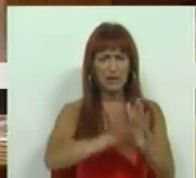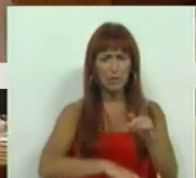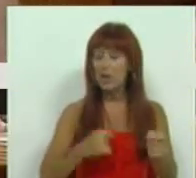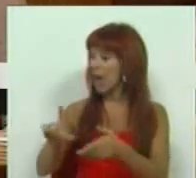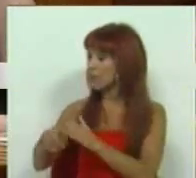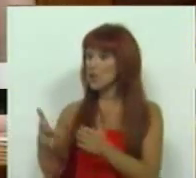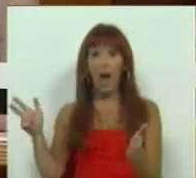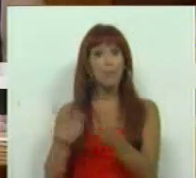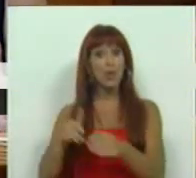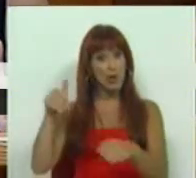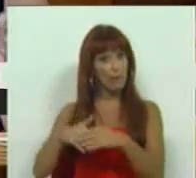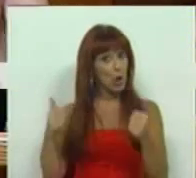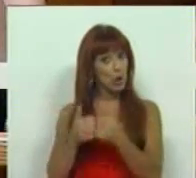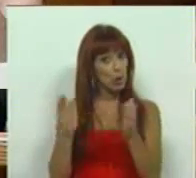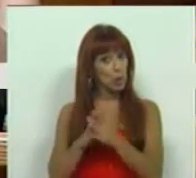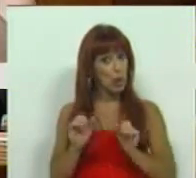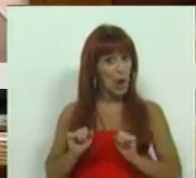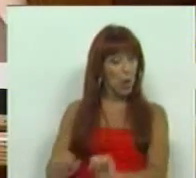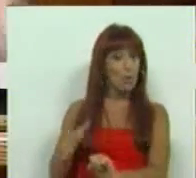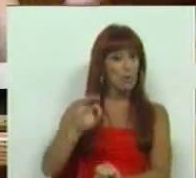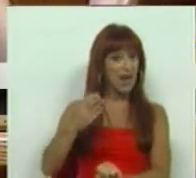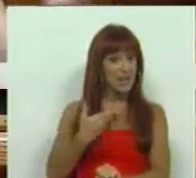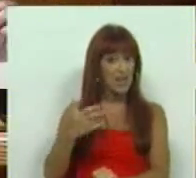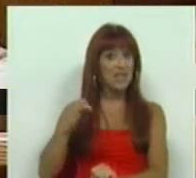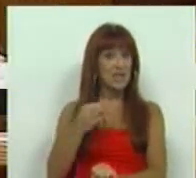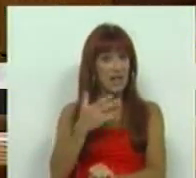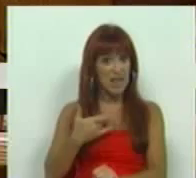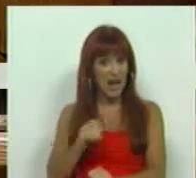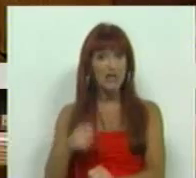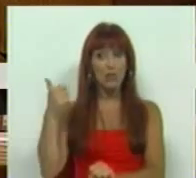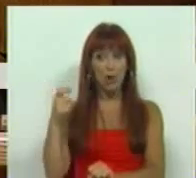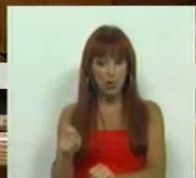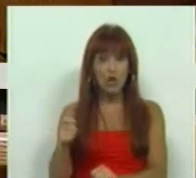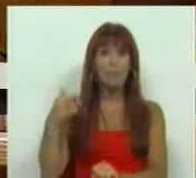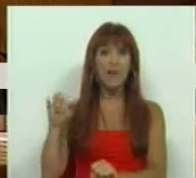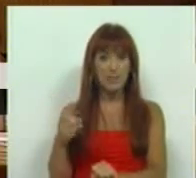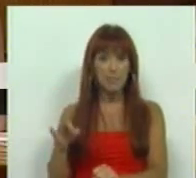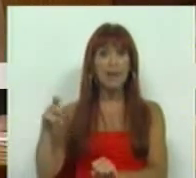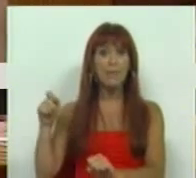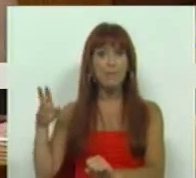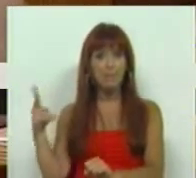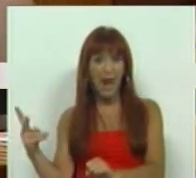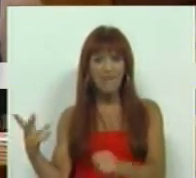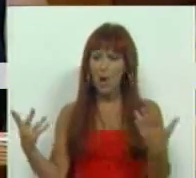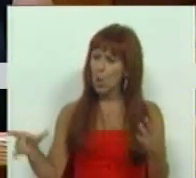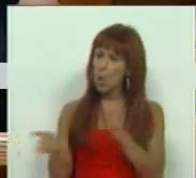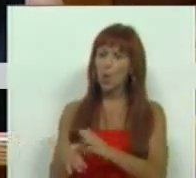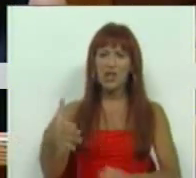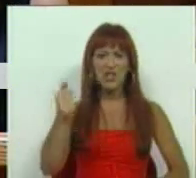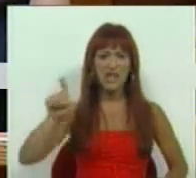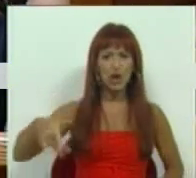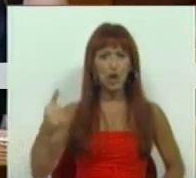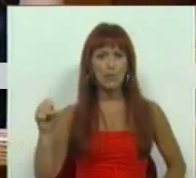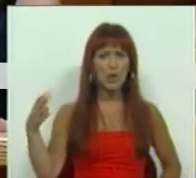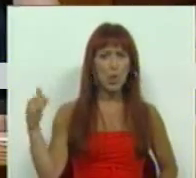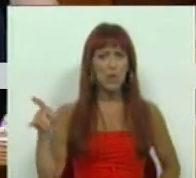foi aqui aprovado com os votos de toda a oposição, PSD, CDS, Bloco de Esquerda, PCP e PEV, e é hoje a Lei